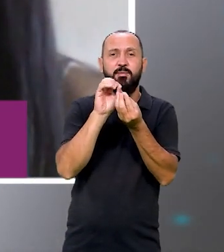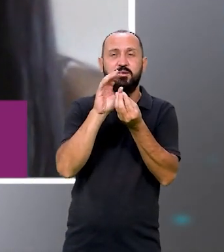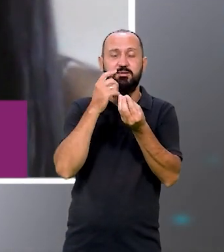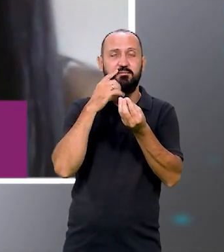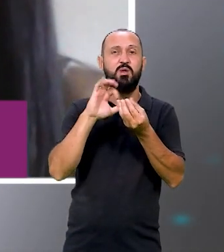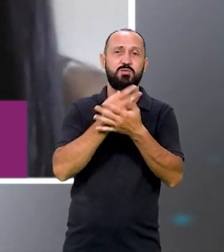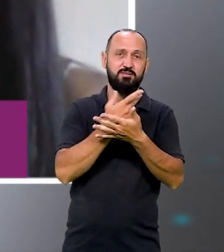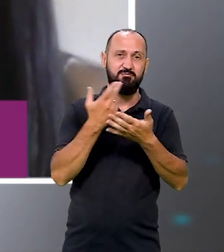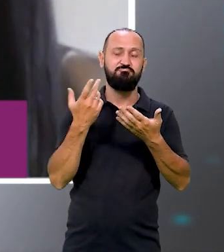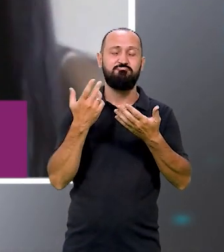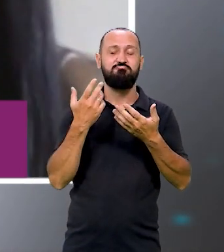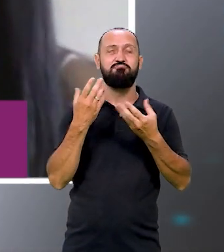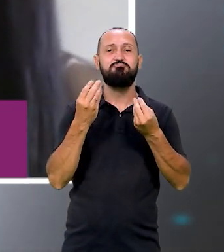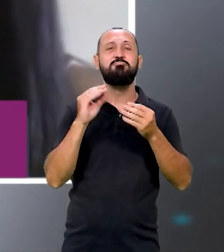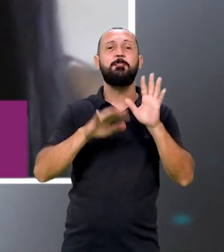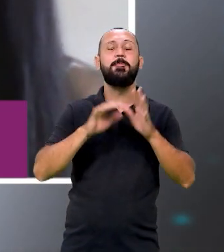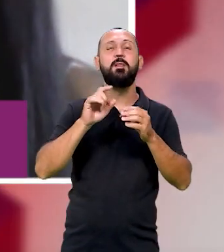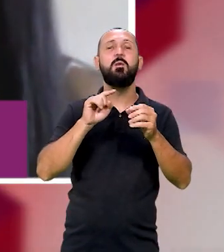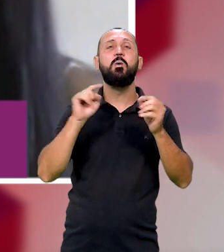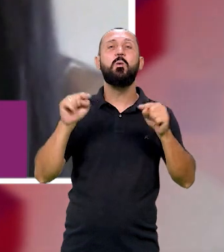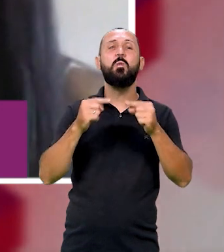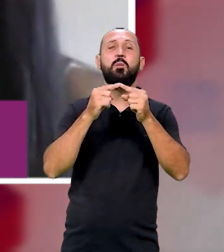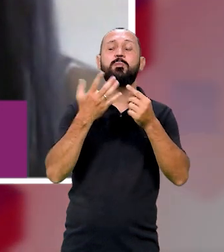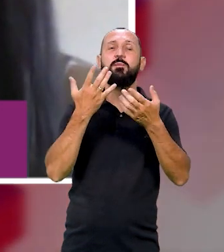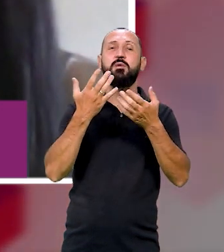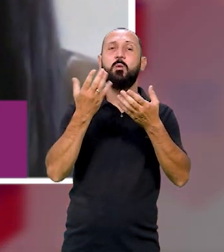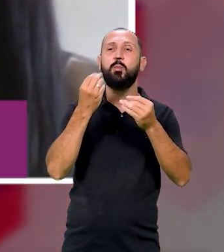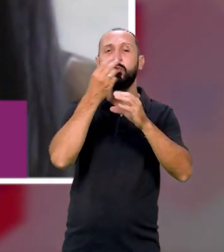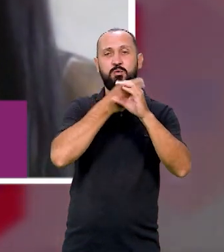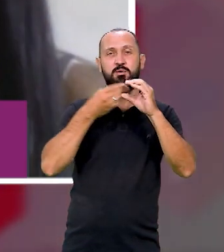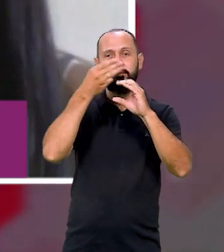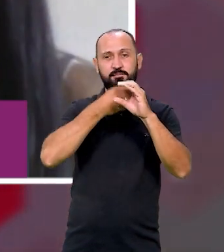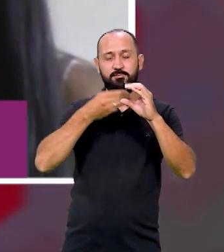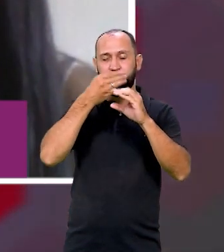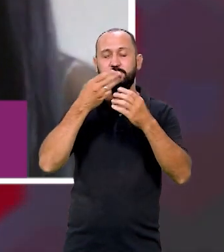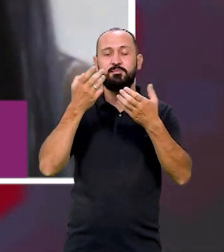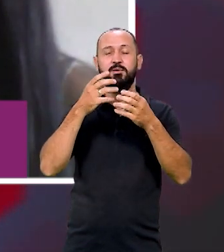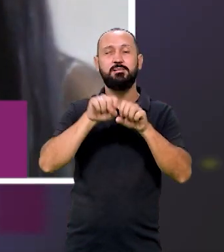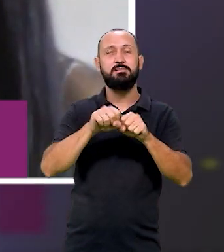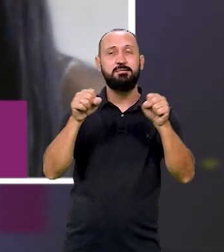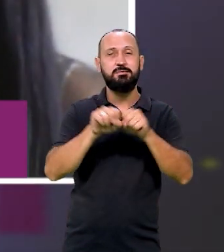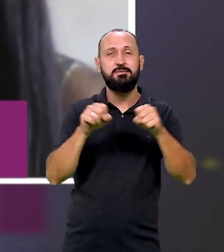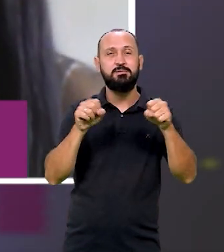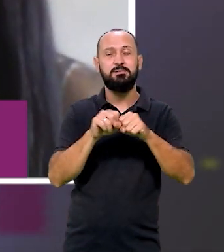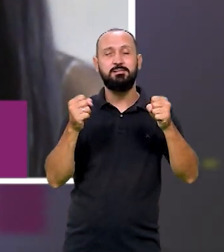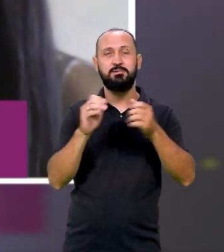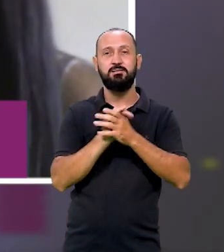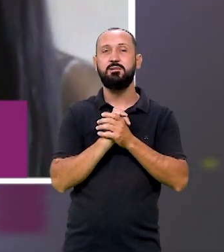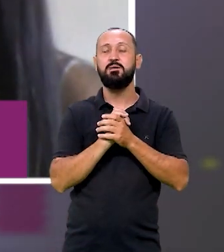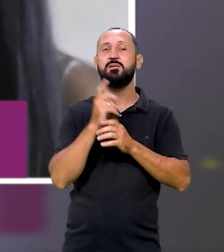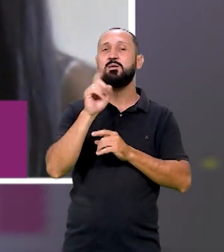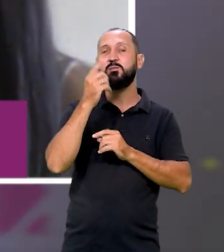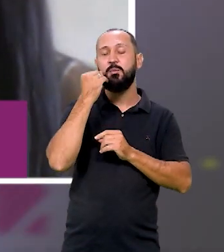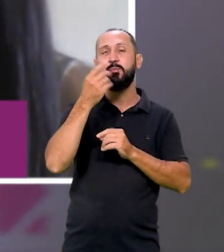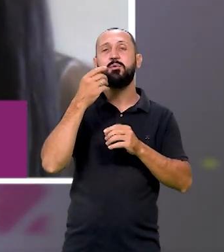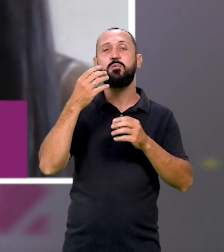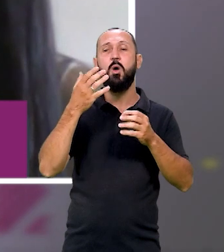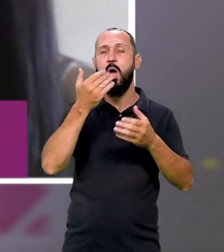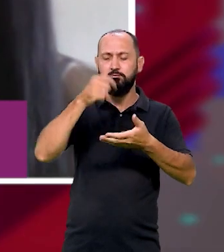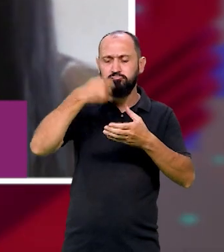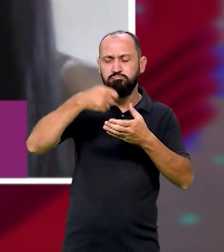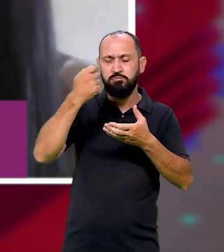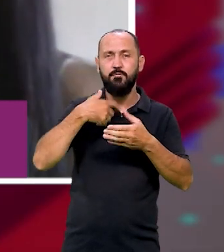gordura abdominal, é a celulite. Sim. Então, nós Uhum. temos essa questão da celulite da barriguinha que incomoda muito, e eu acho que para os